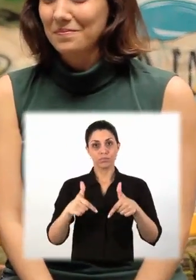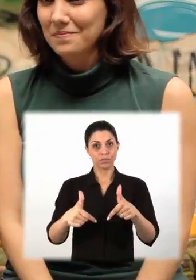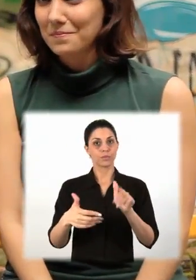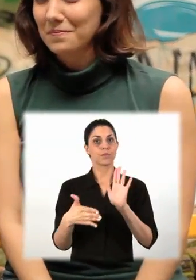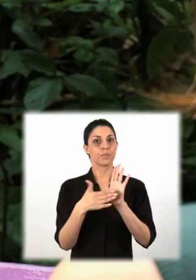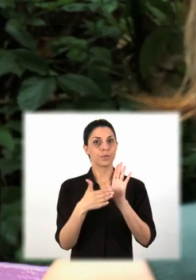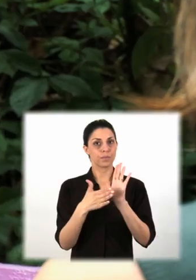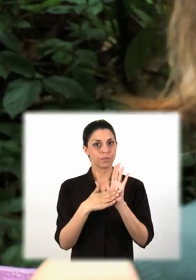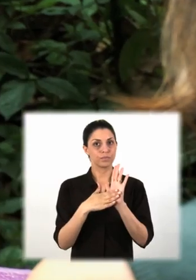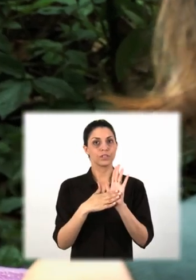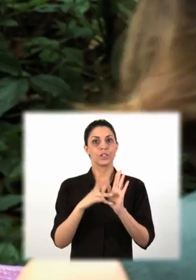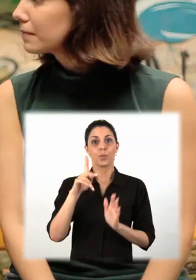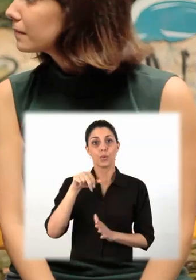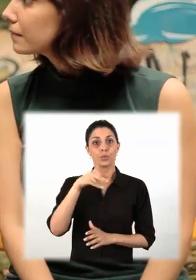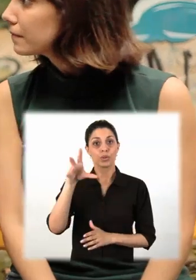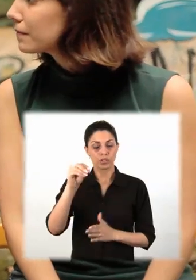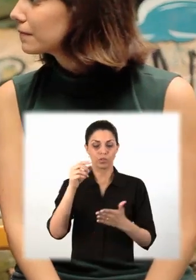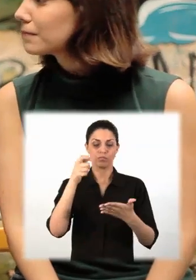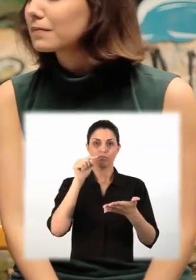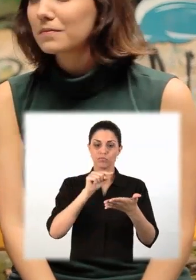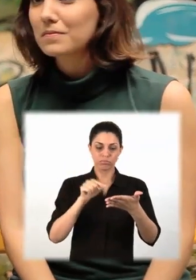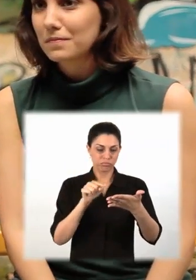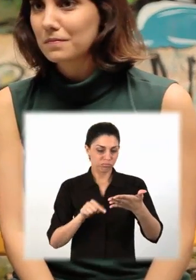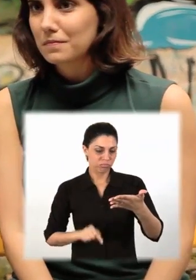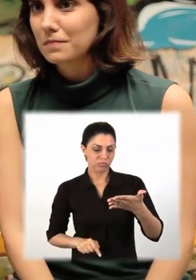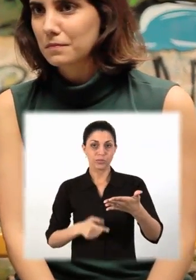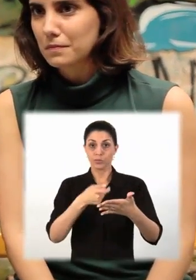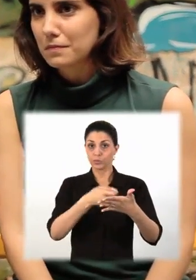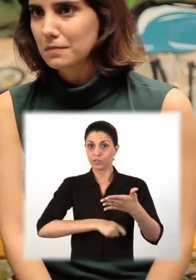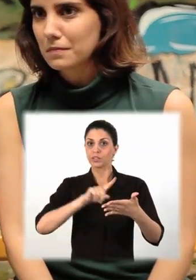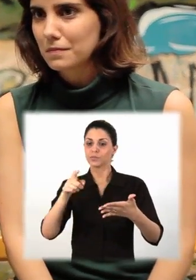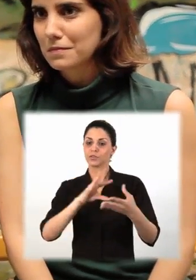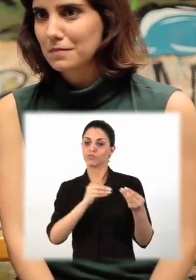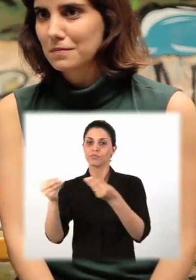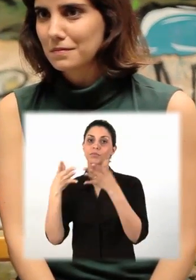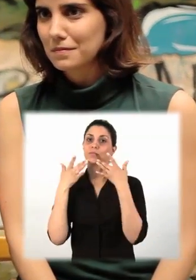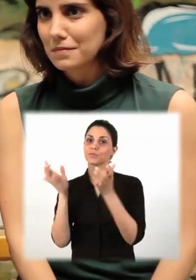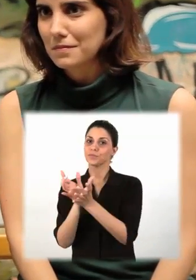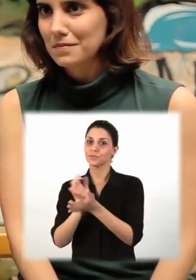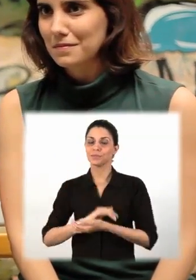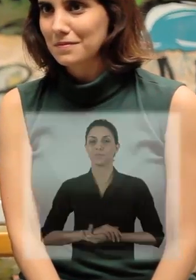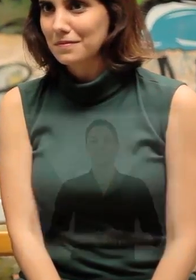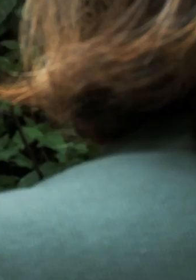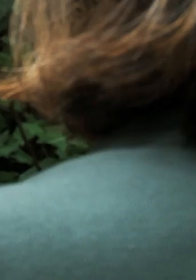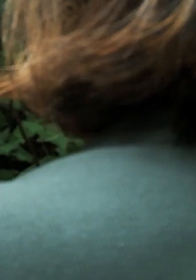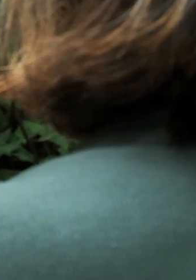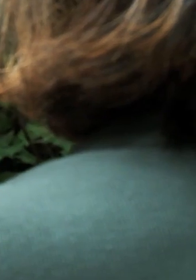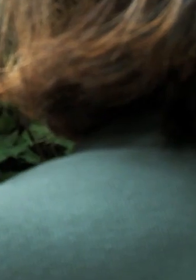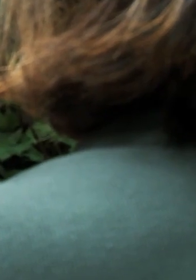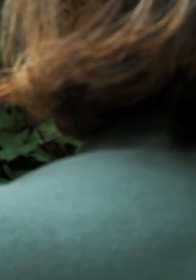embarcar com a proposta de pontuar um texto que depois será representado por uma companhia de